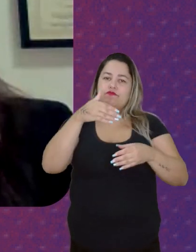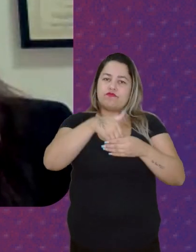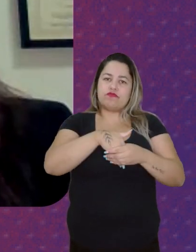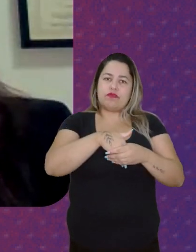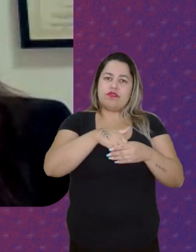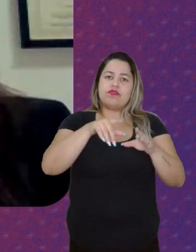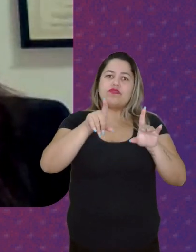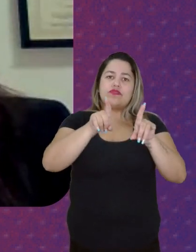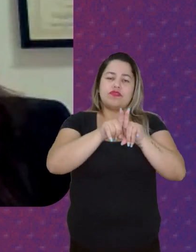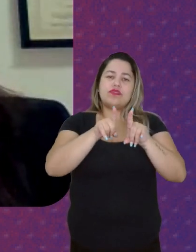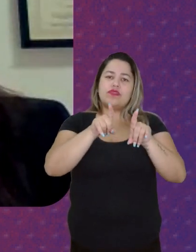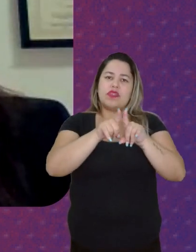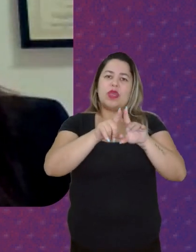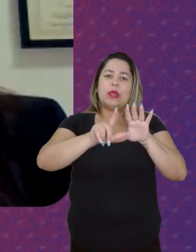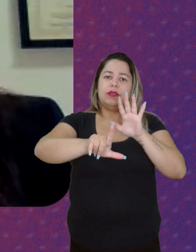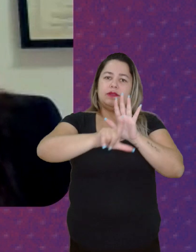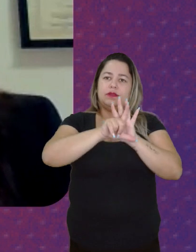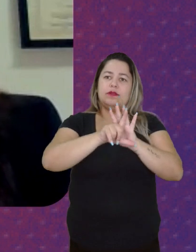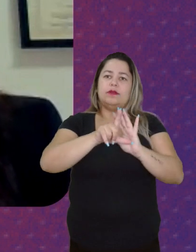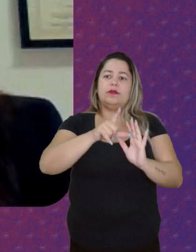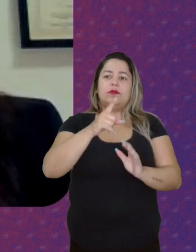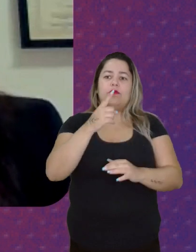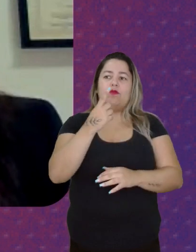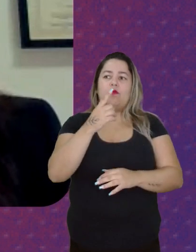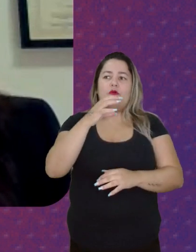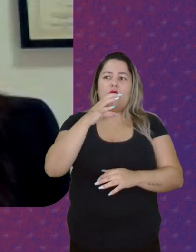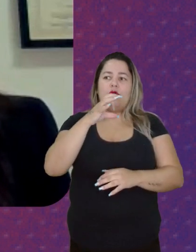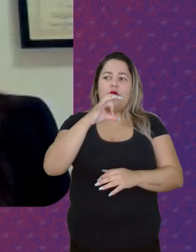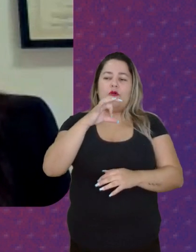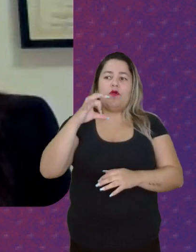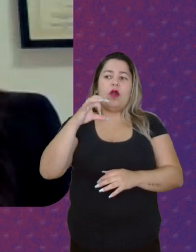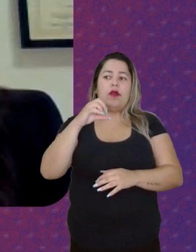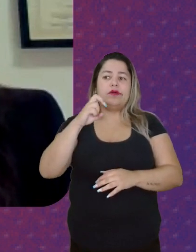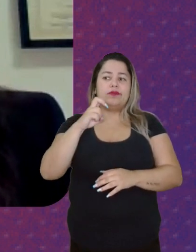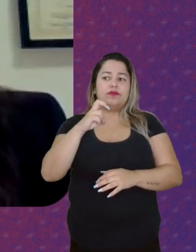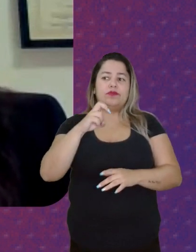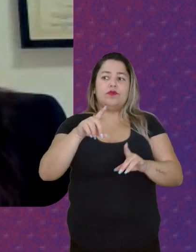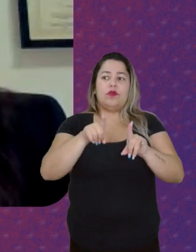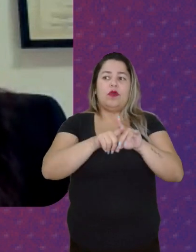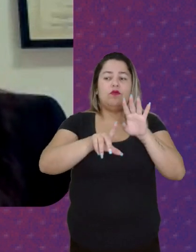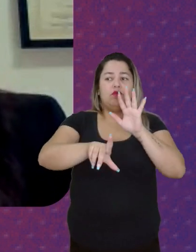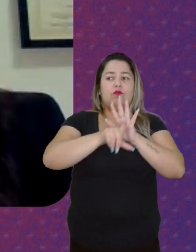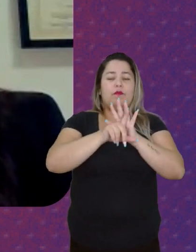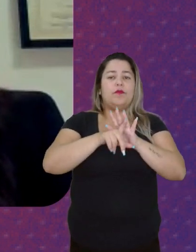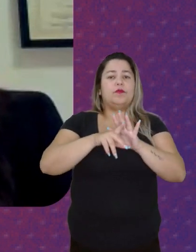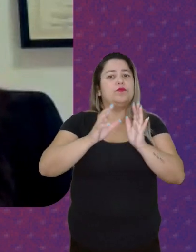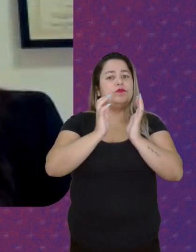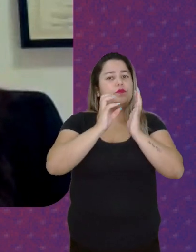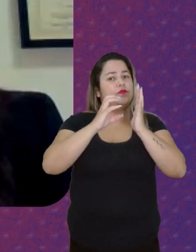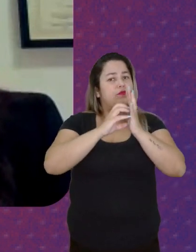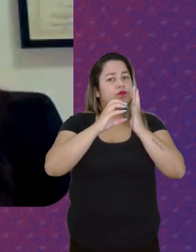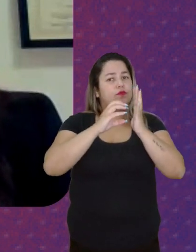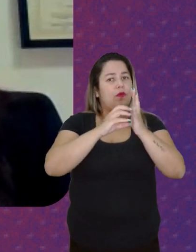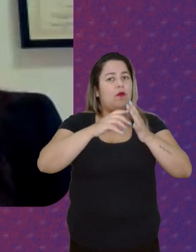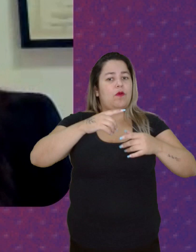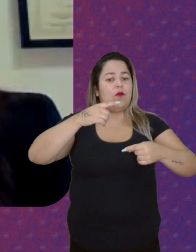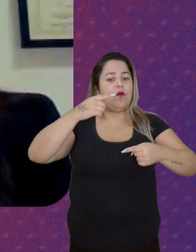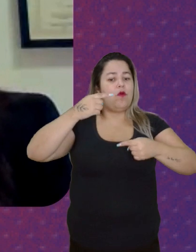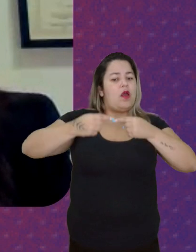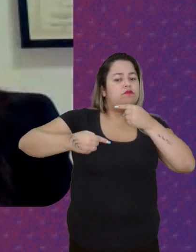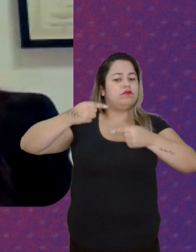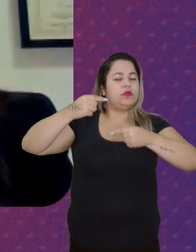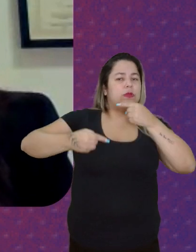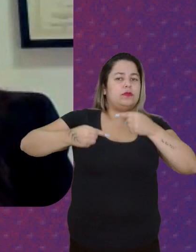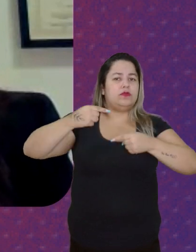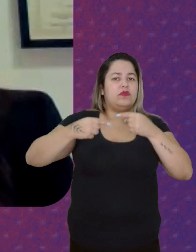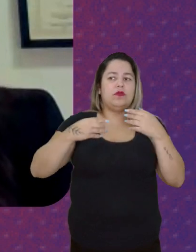a garantia da Lei 9.096 de 95, que é a Lei dos Partidos Políticos, que pelo menos 5% de tudo que o partido recebe de